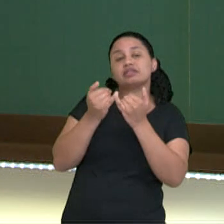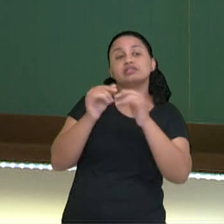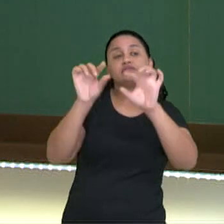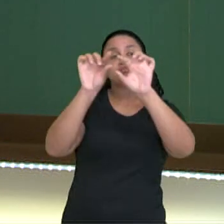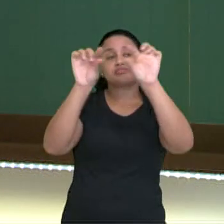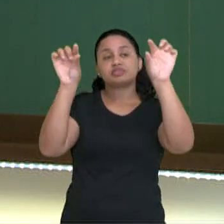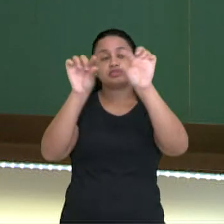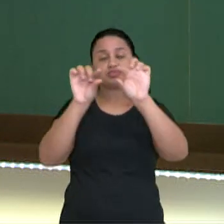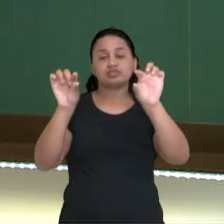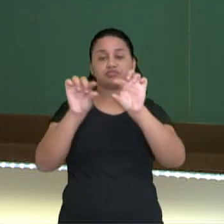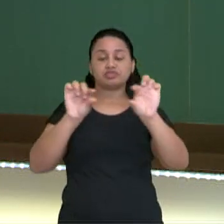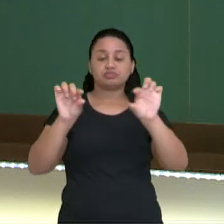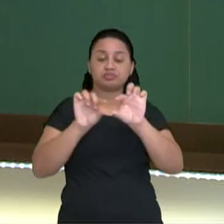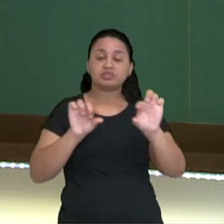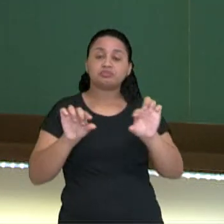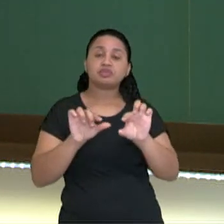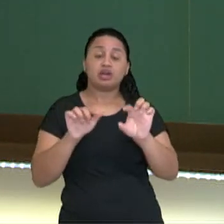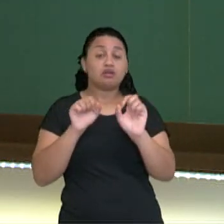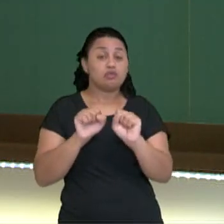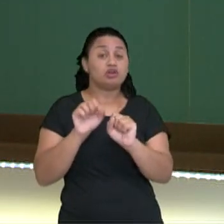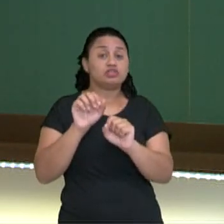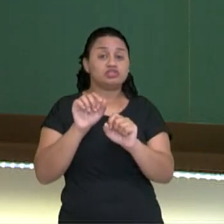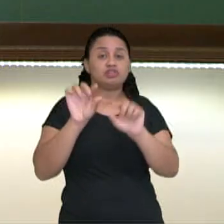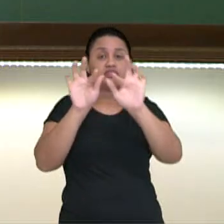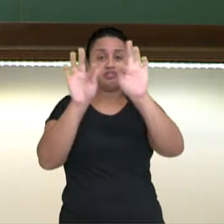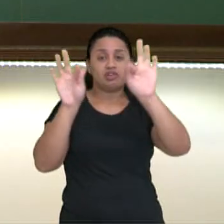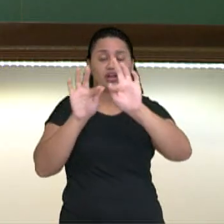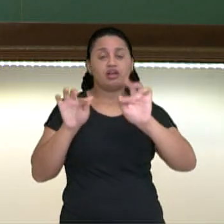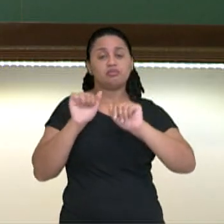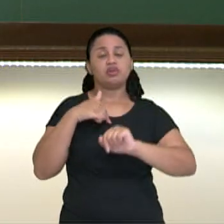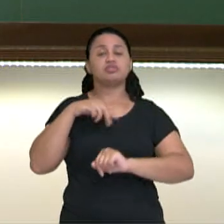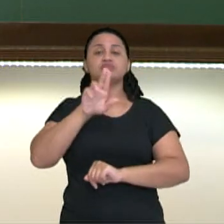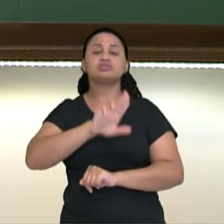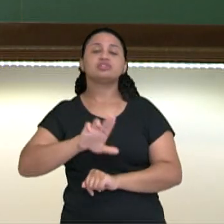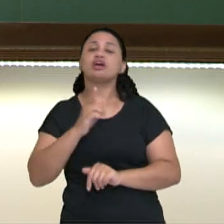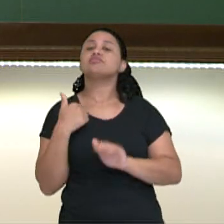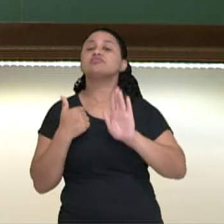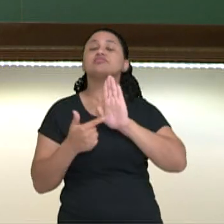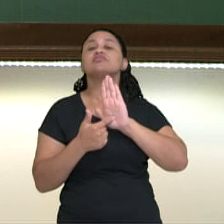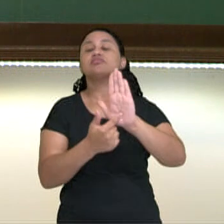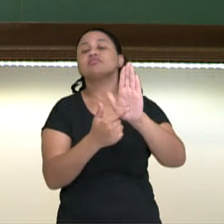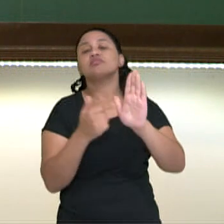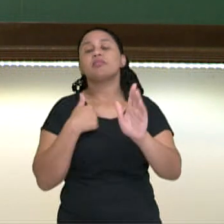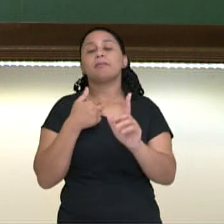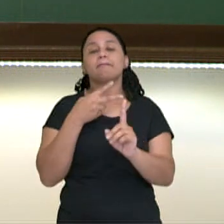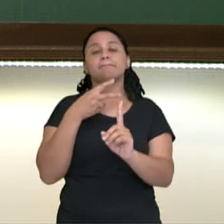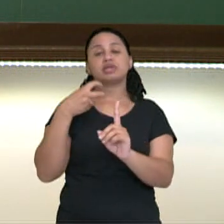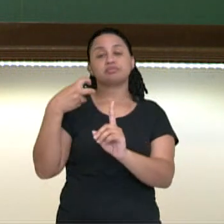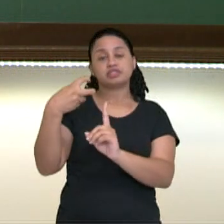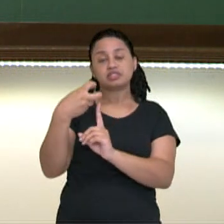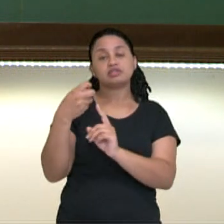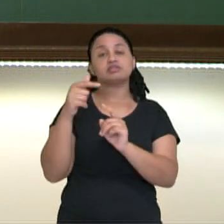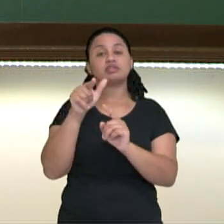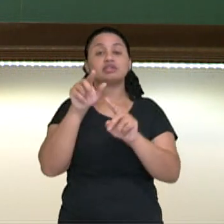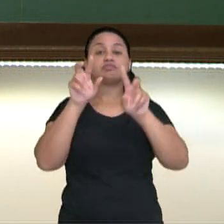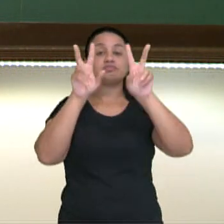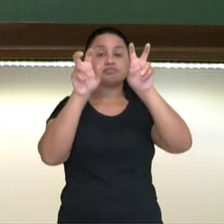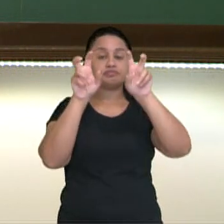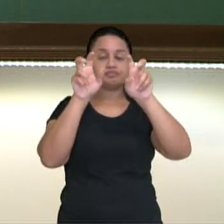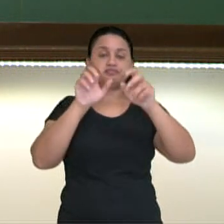todas expressões que você pode usar para falar, para expor o seu ponto de vista sobre algum